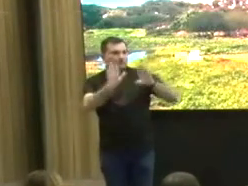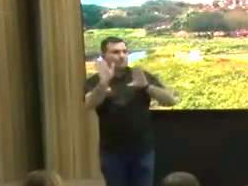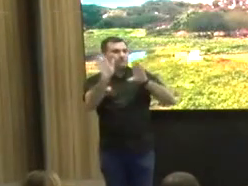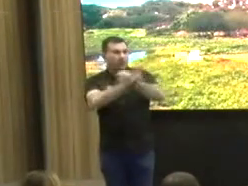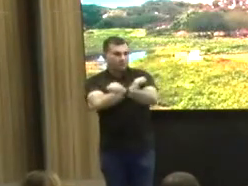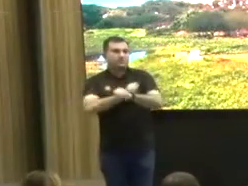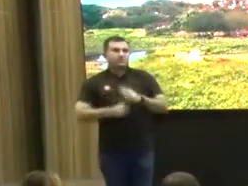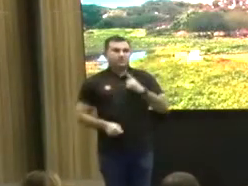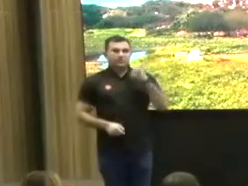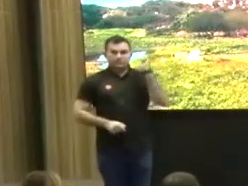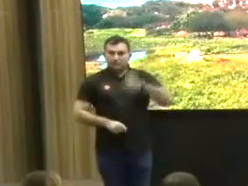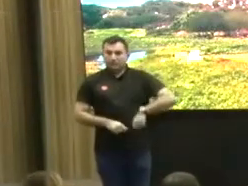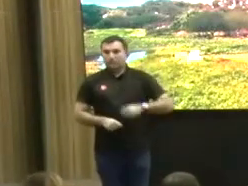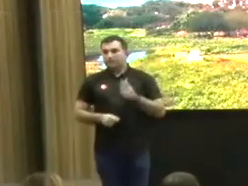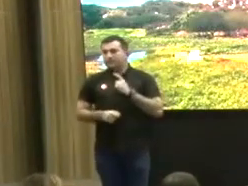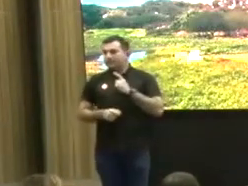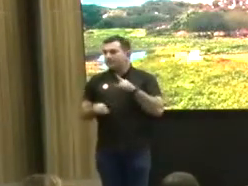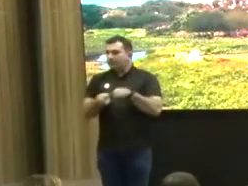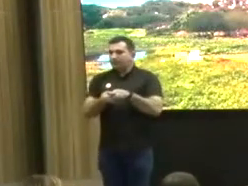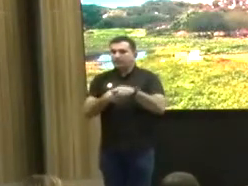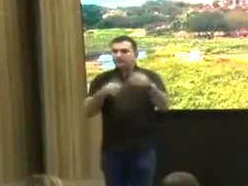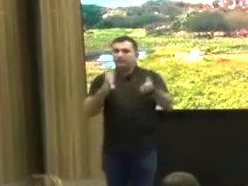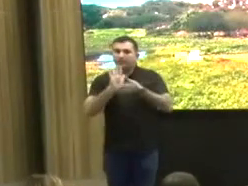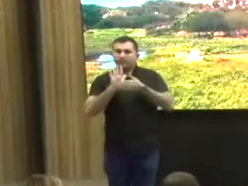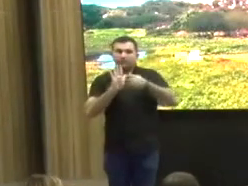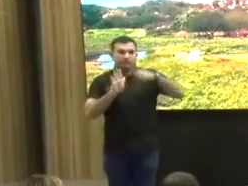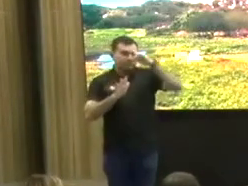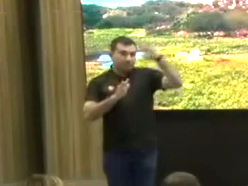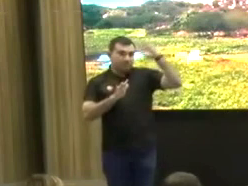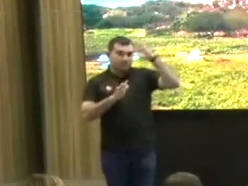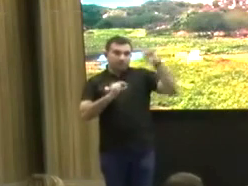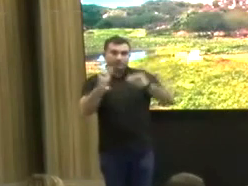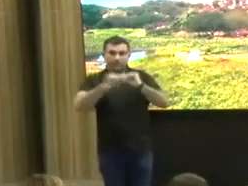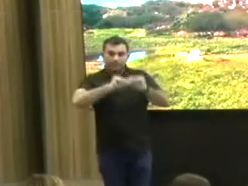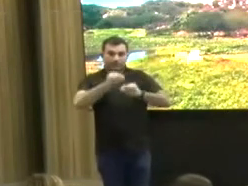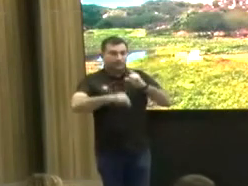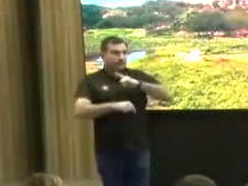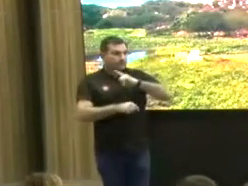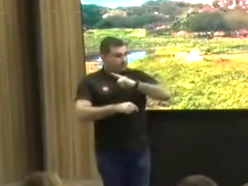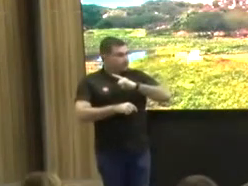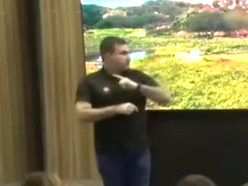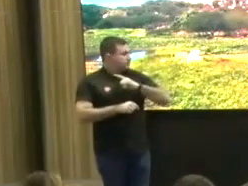formação, né? Ele permite você pensar